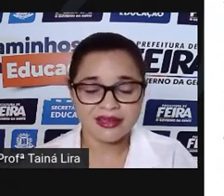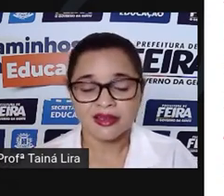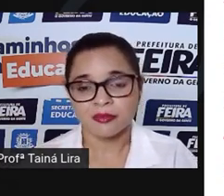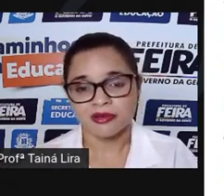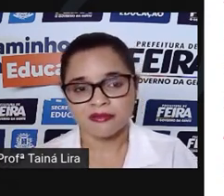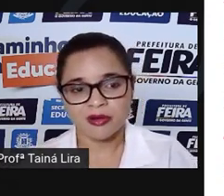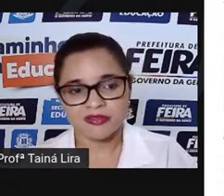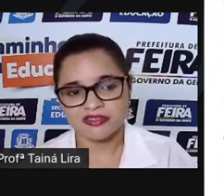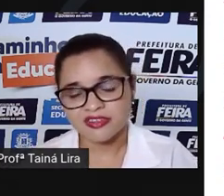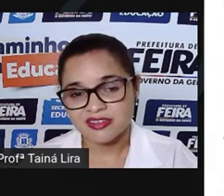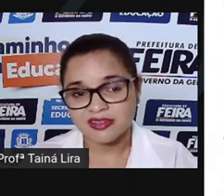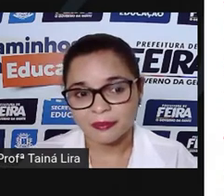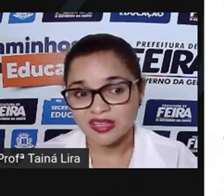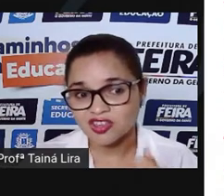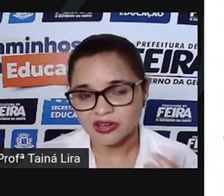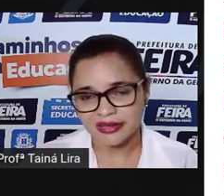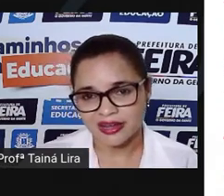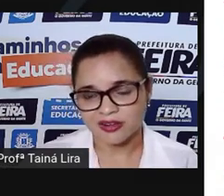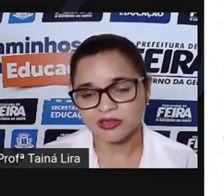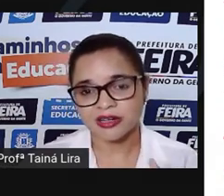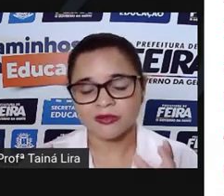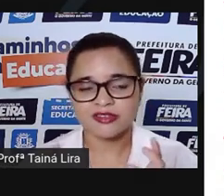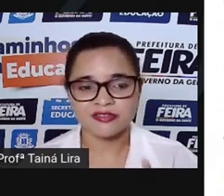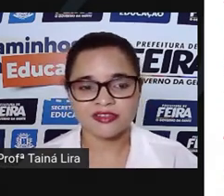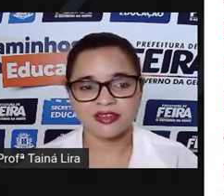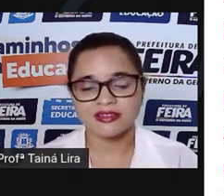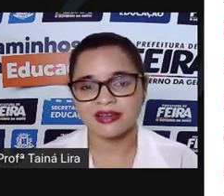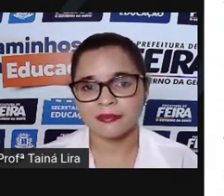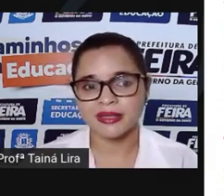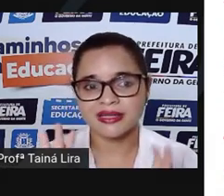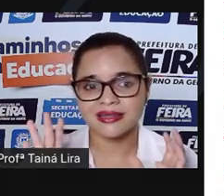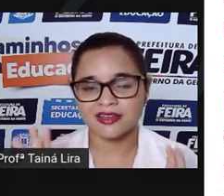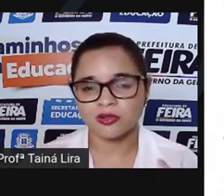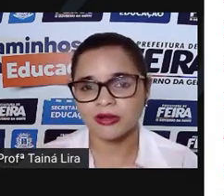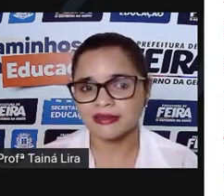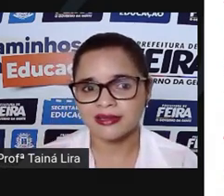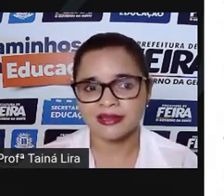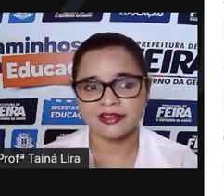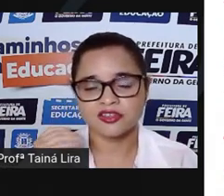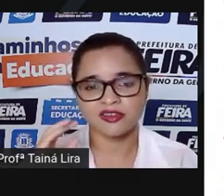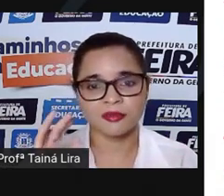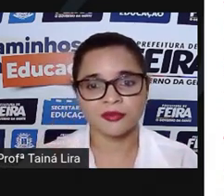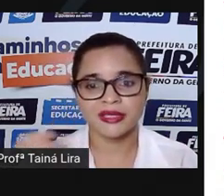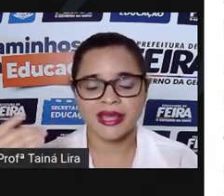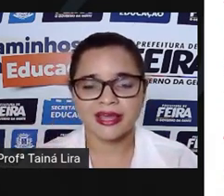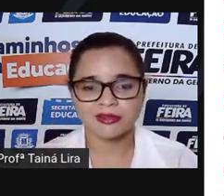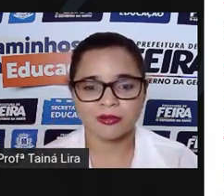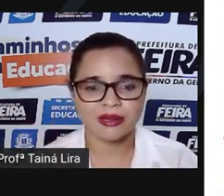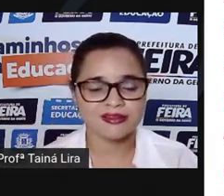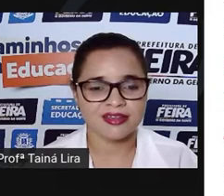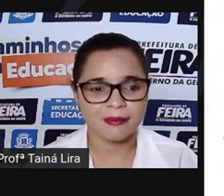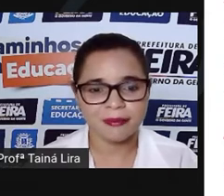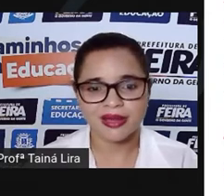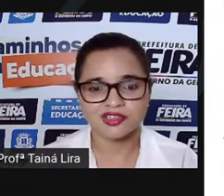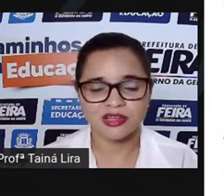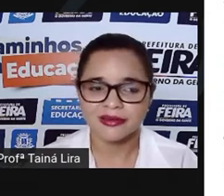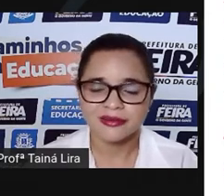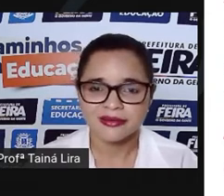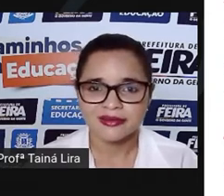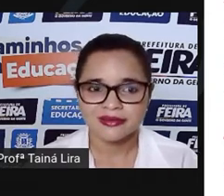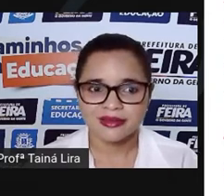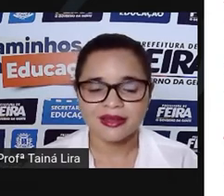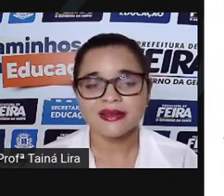tá? Porque uma coisa é você saber jogar, outra coisa é você ter habilidade com a internet, saber o que é atualizar a